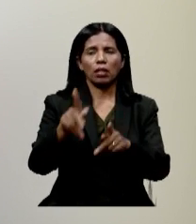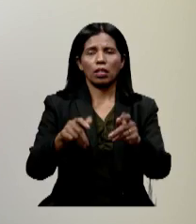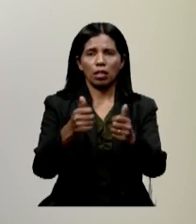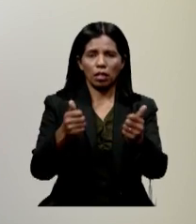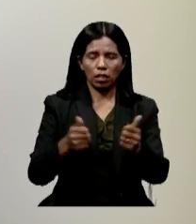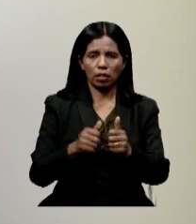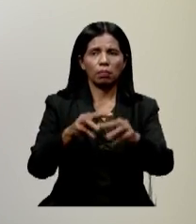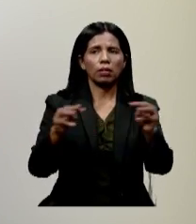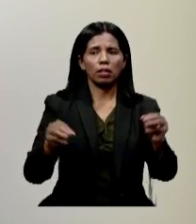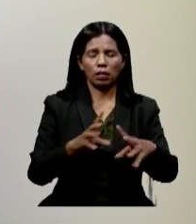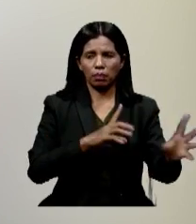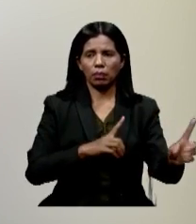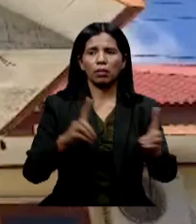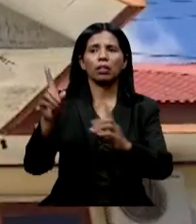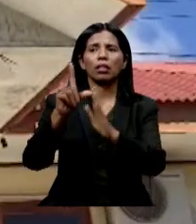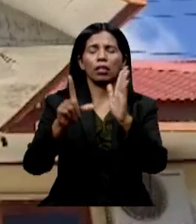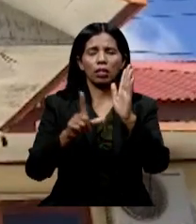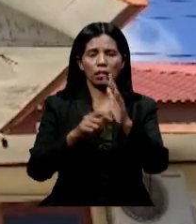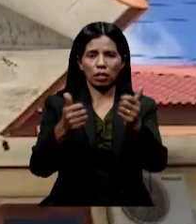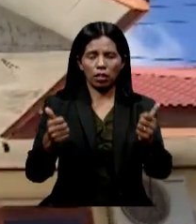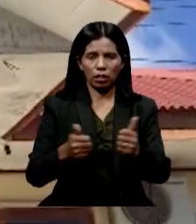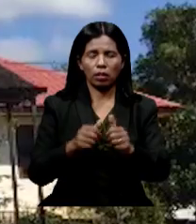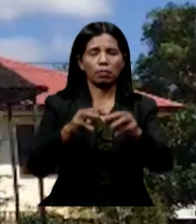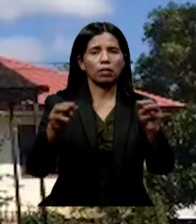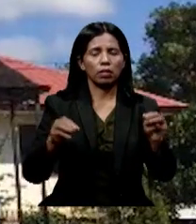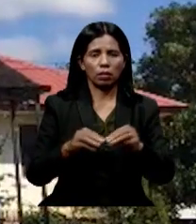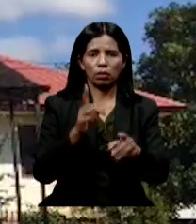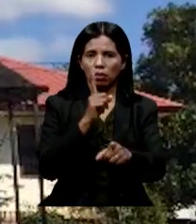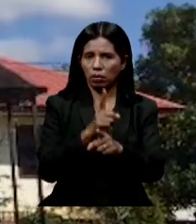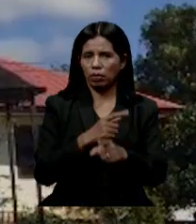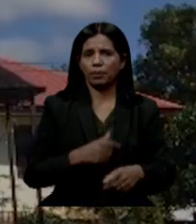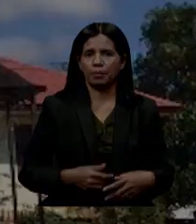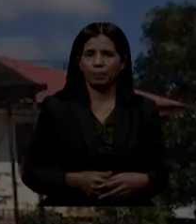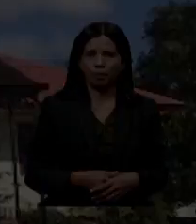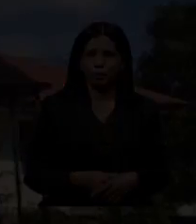Marciais a implementar a Lei Arte Marciais ao rigor. Feliciano Belo, Gemen.